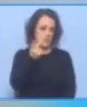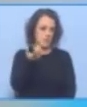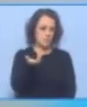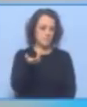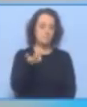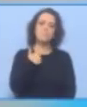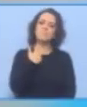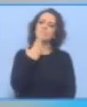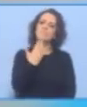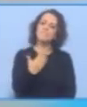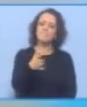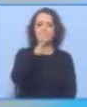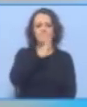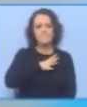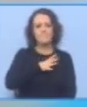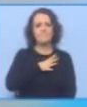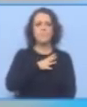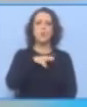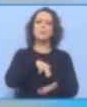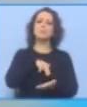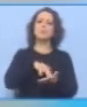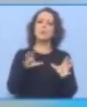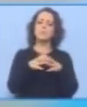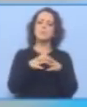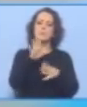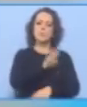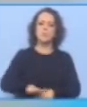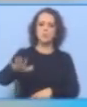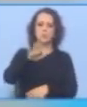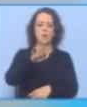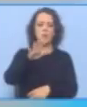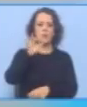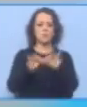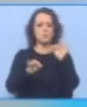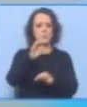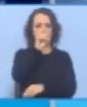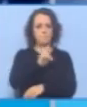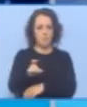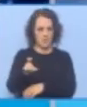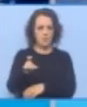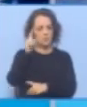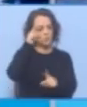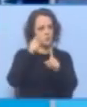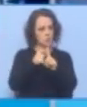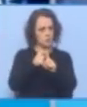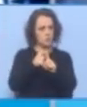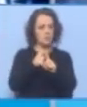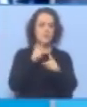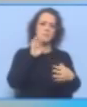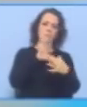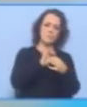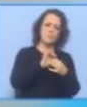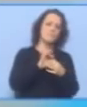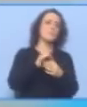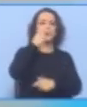para referir tomadas de posição da Comissão Nacional de Justiça e Paz ao longo deste ano que foram nesse sentido, seja no âmbito da